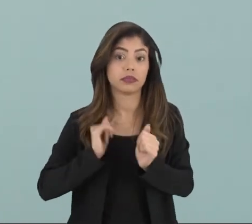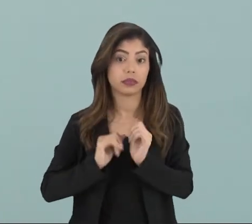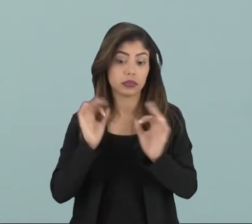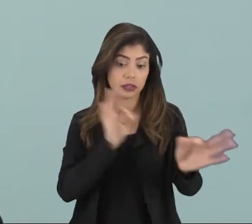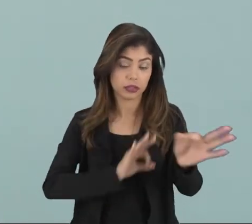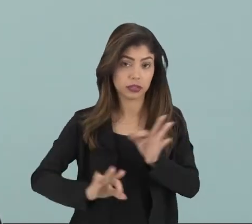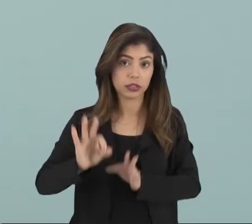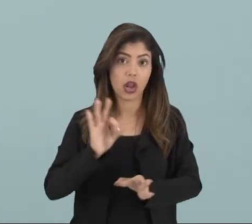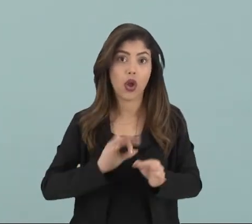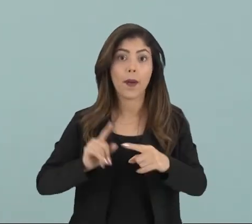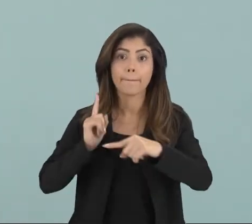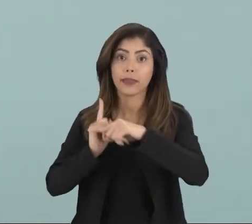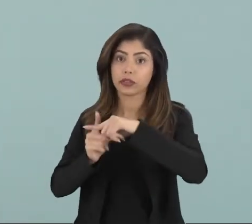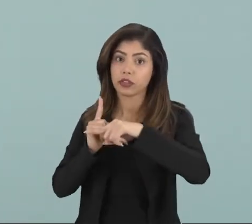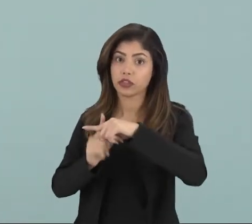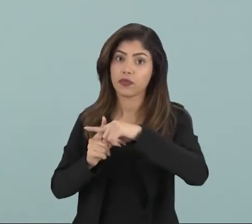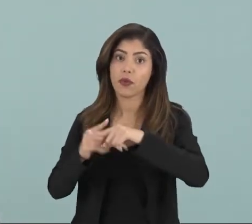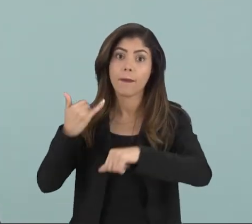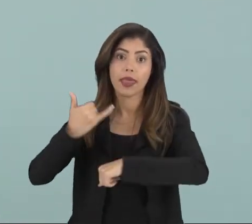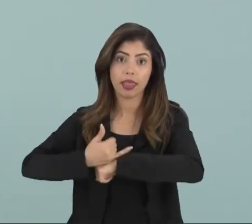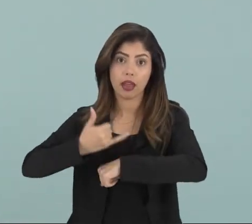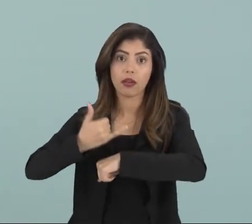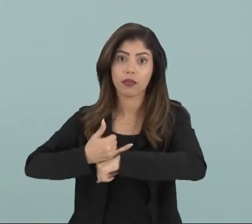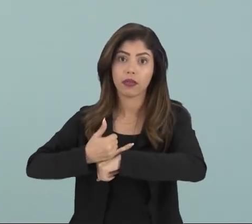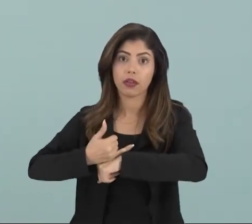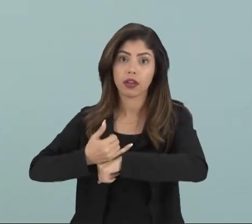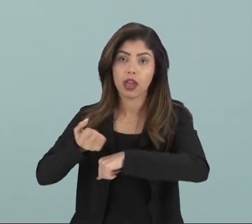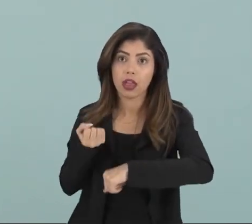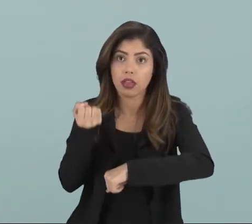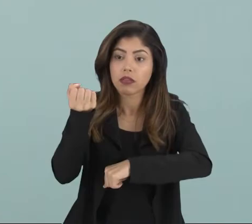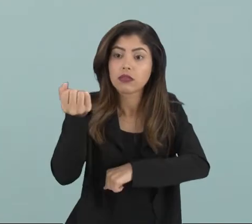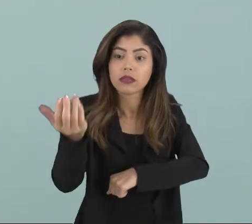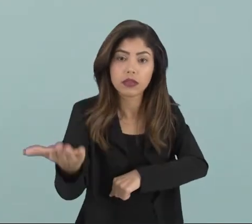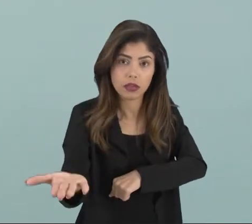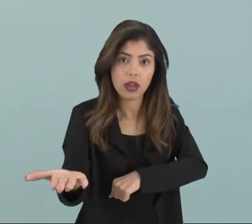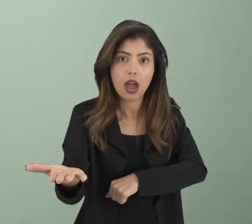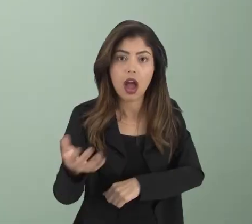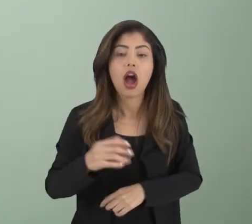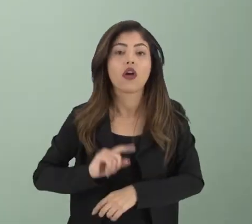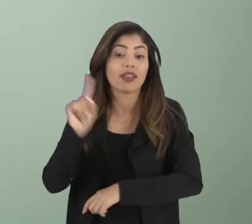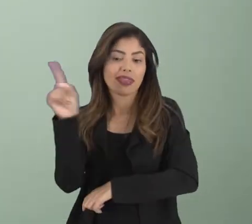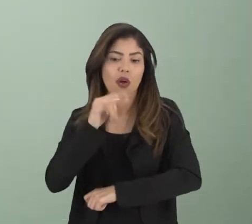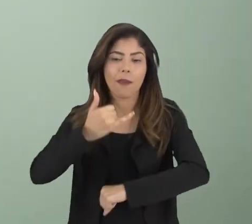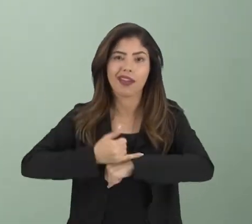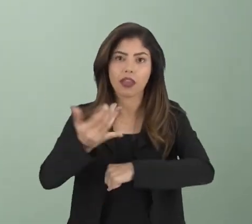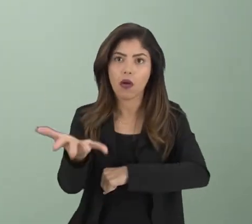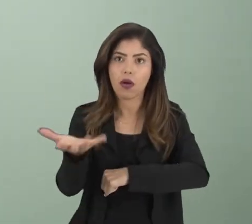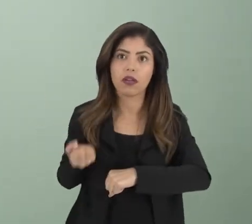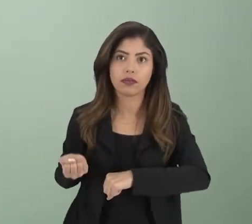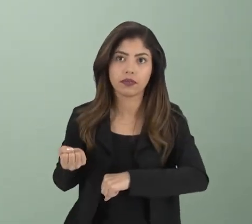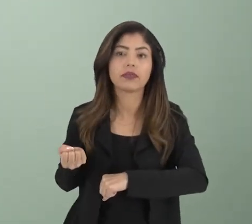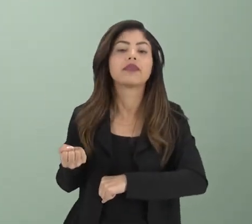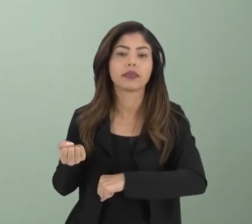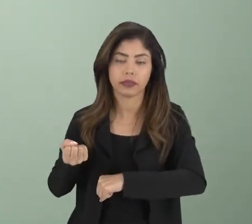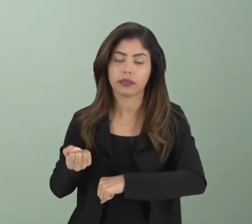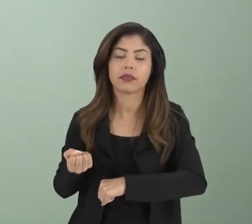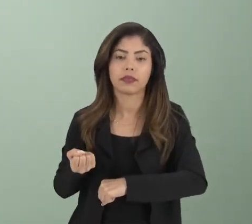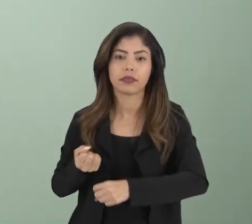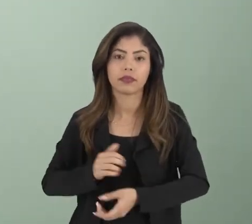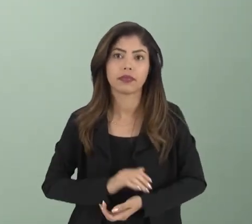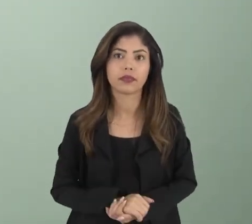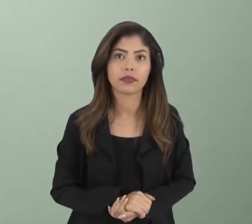metal. Sempre nessa ordem. Pelo fato do metal ser positivo, quem é positivo doa elétron. E o não